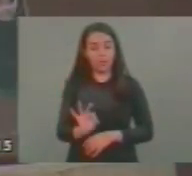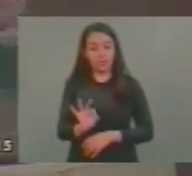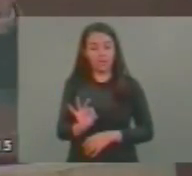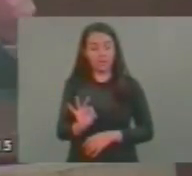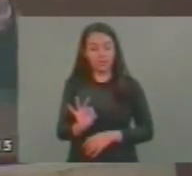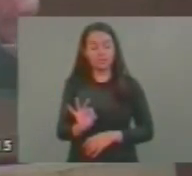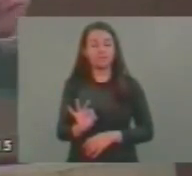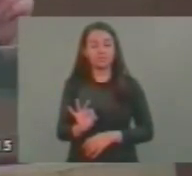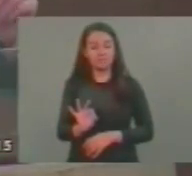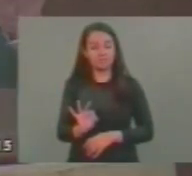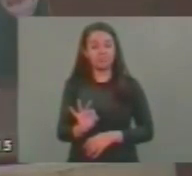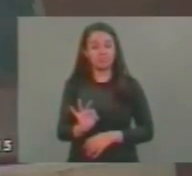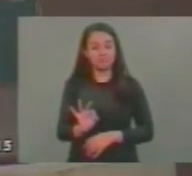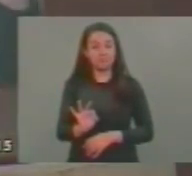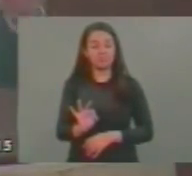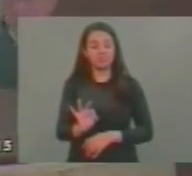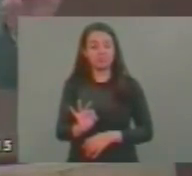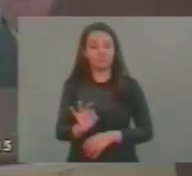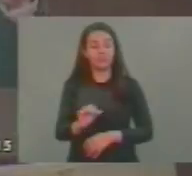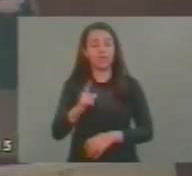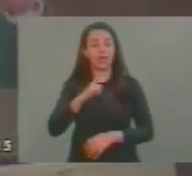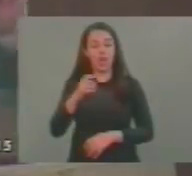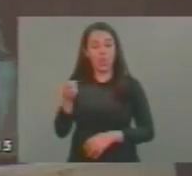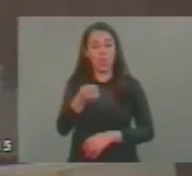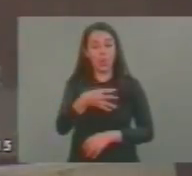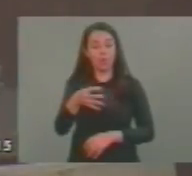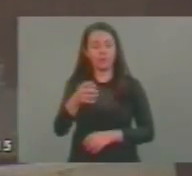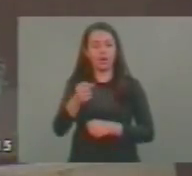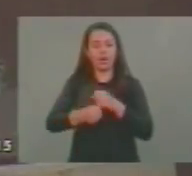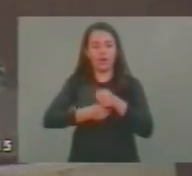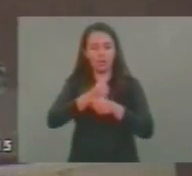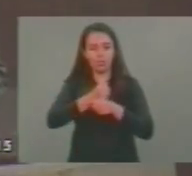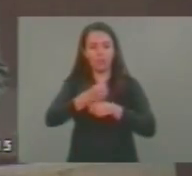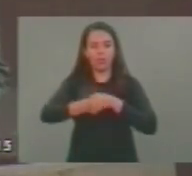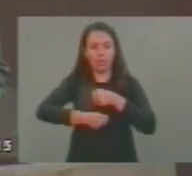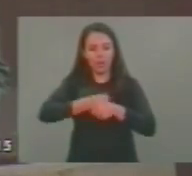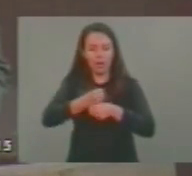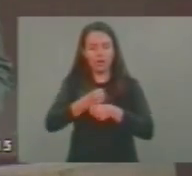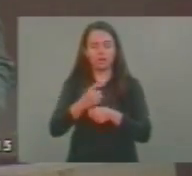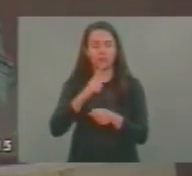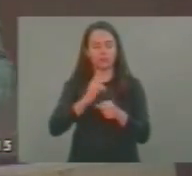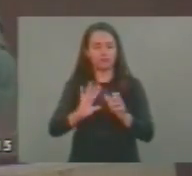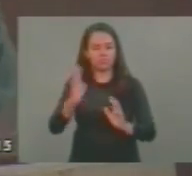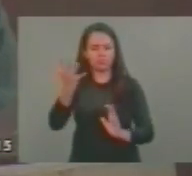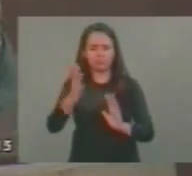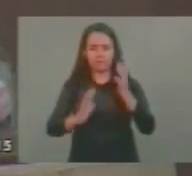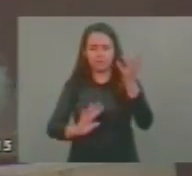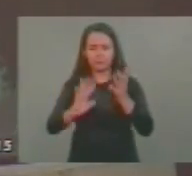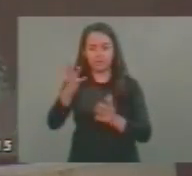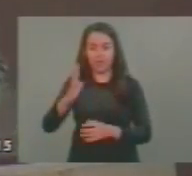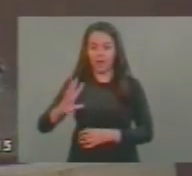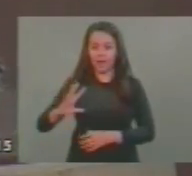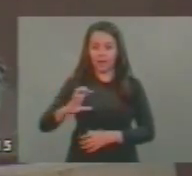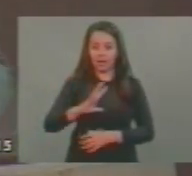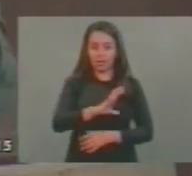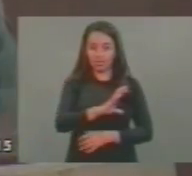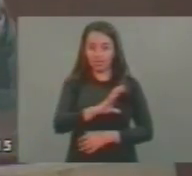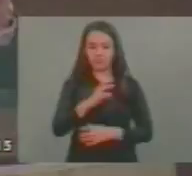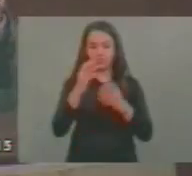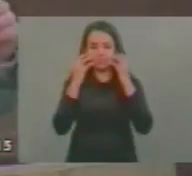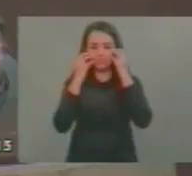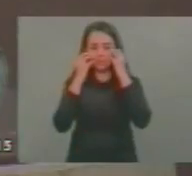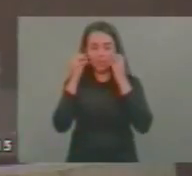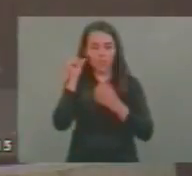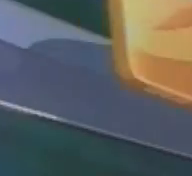em especial as mulheres, foi lembrada pelo deputado Joaquim Noronha, do PP. No mundo, já são 2 milhões de mulheres que sofrem